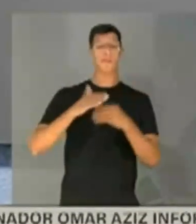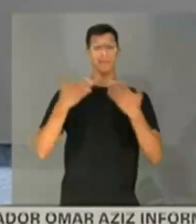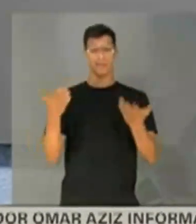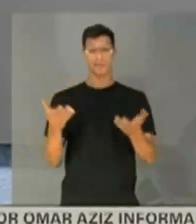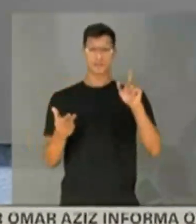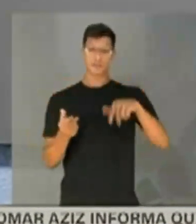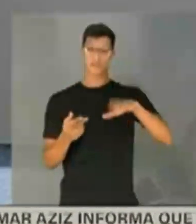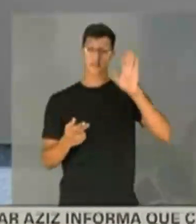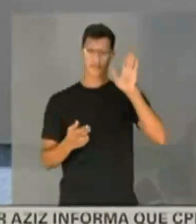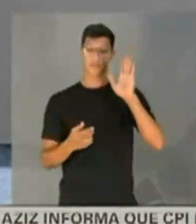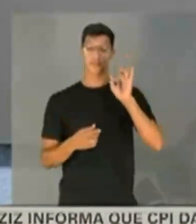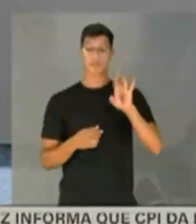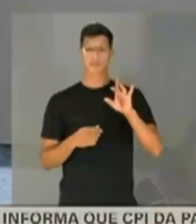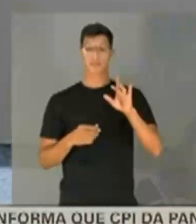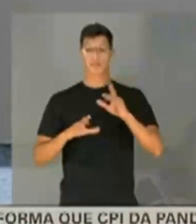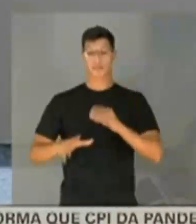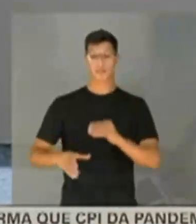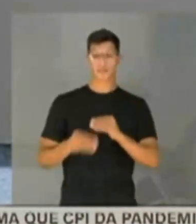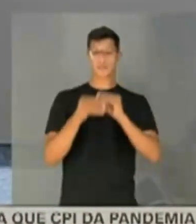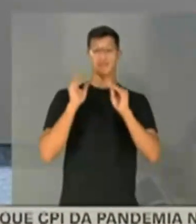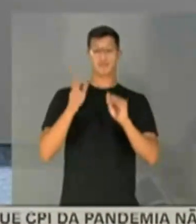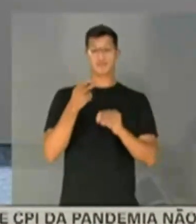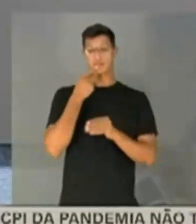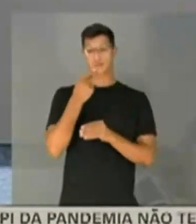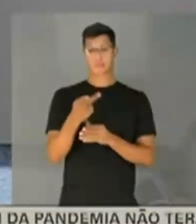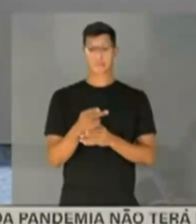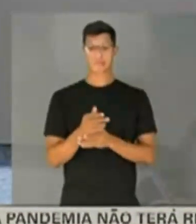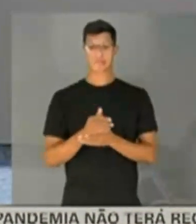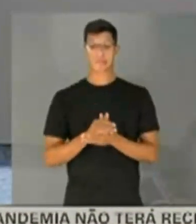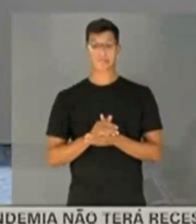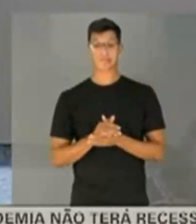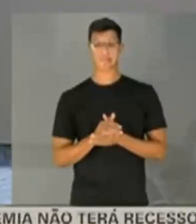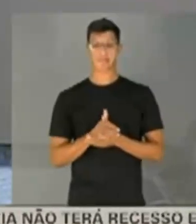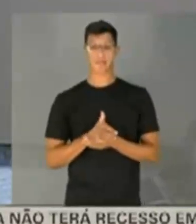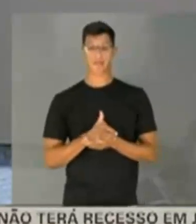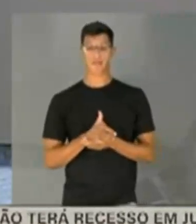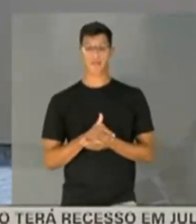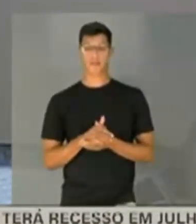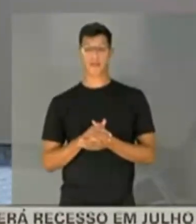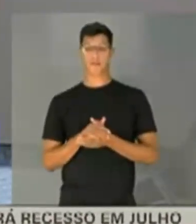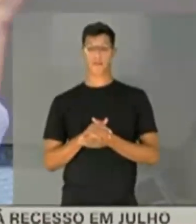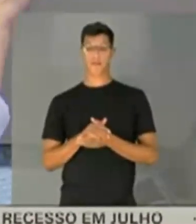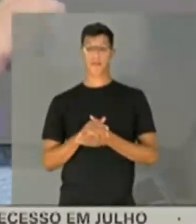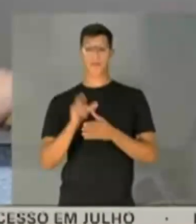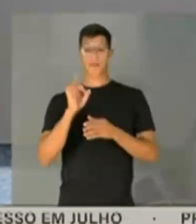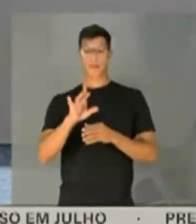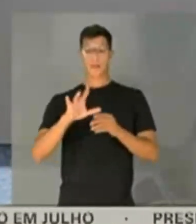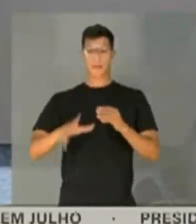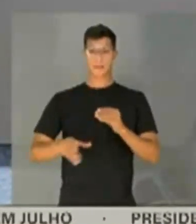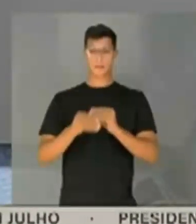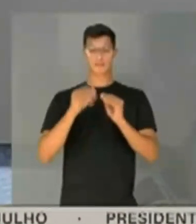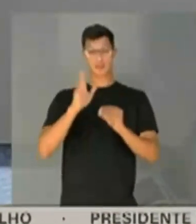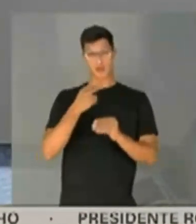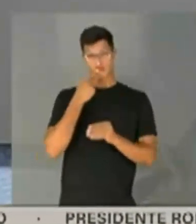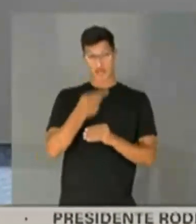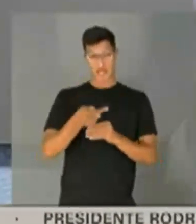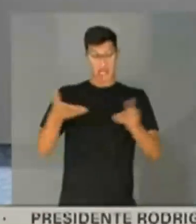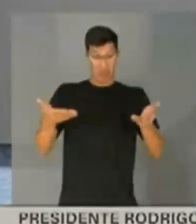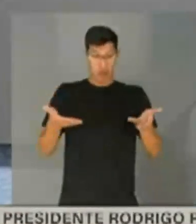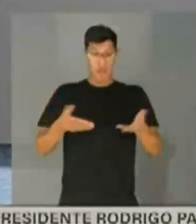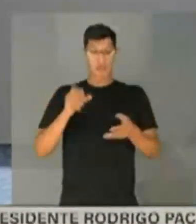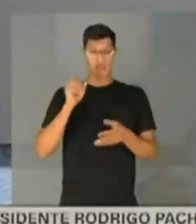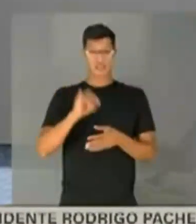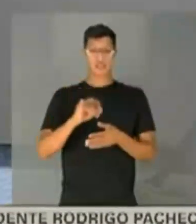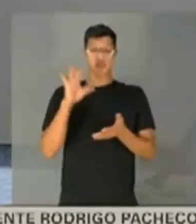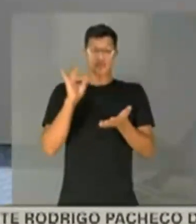daí, só corroborando com o que eu já falei... Sem o aditivo, não é óbvio? sim, só corroborando com o que eu falei até agora, se